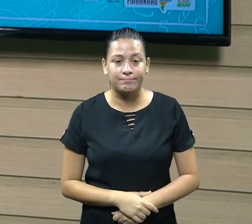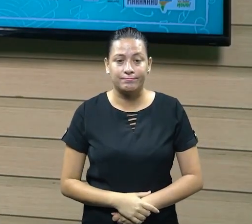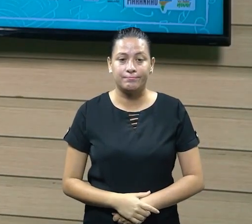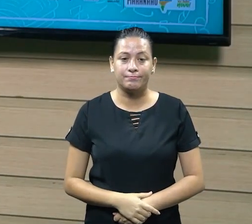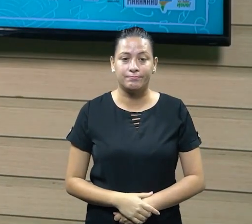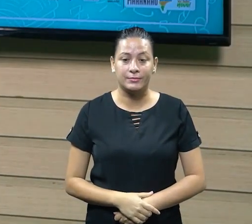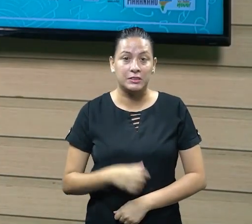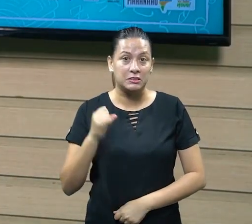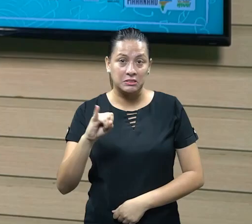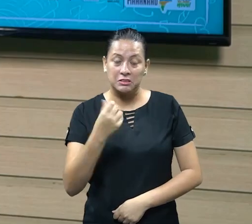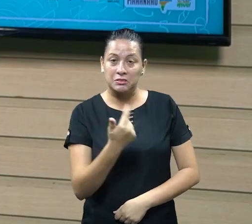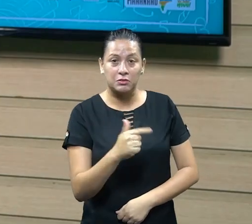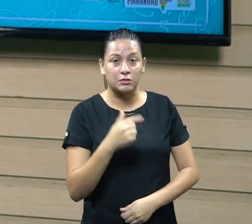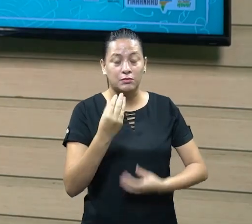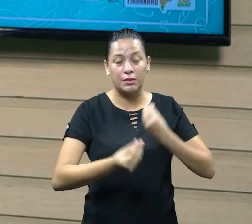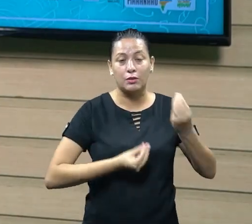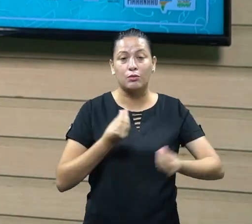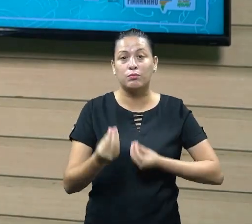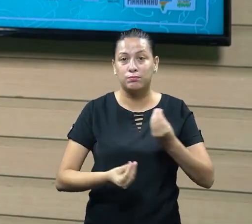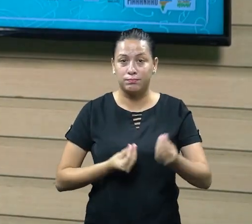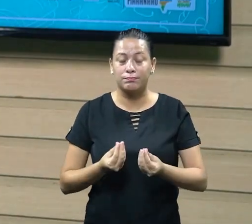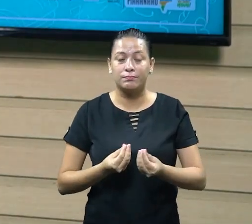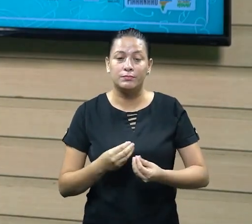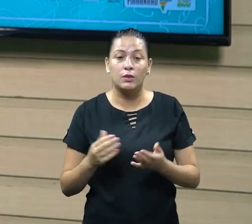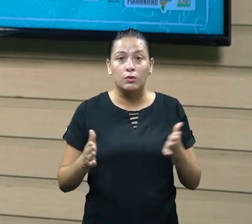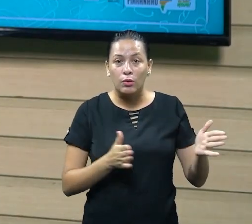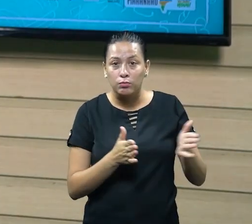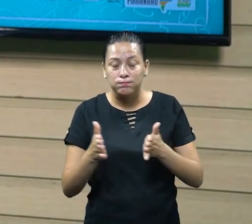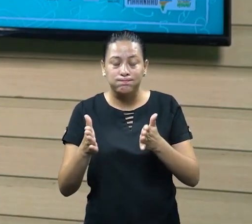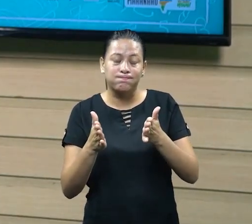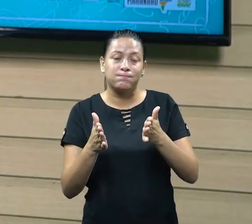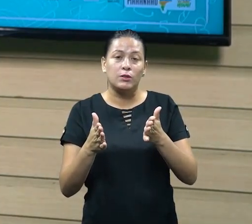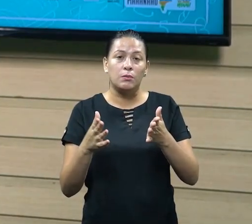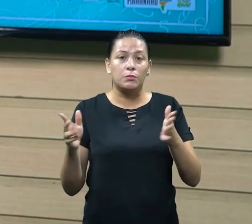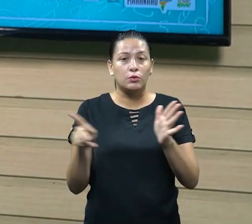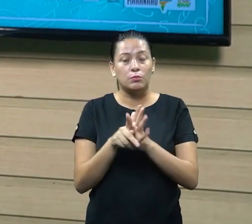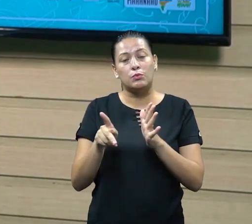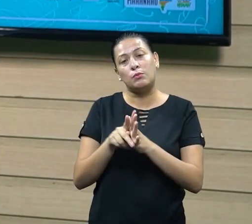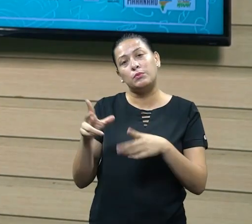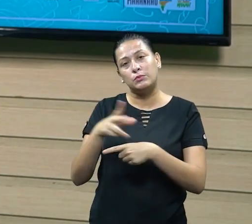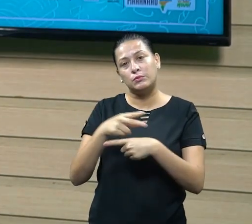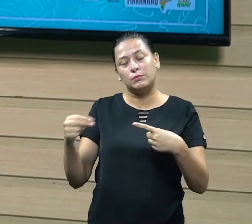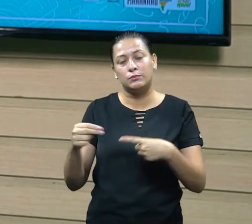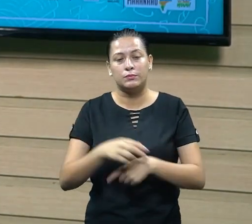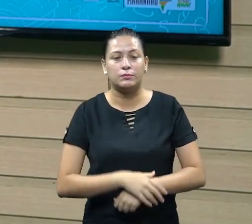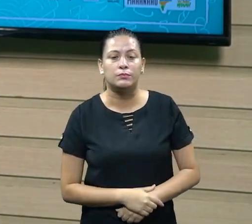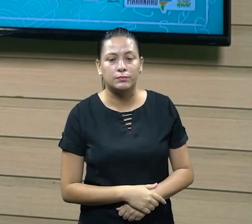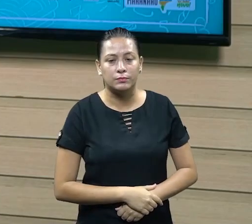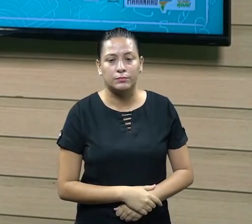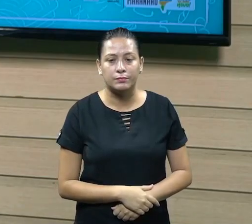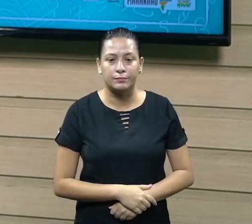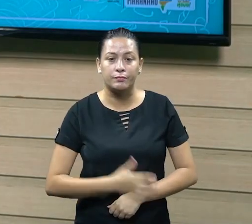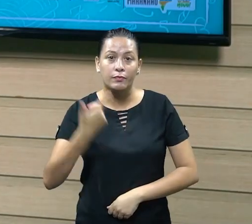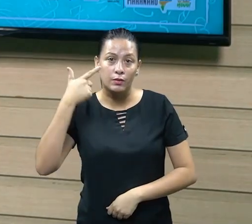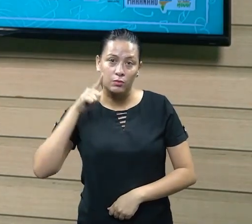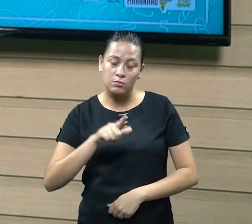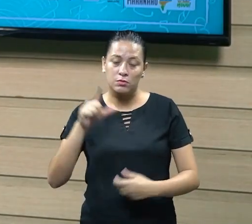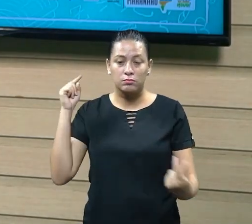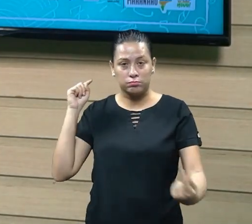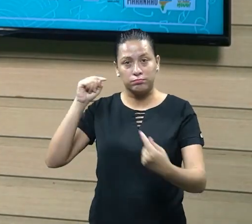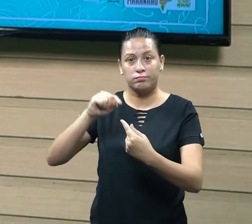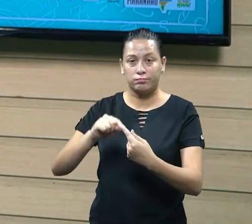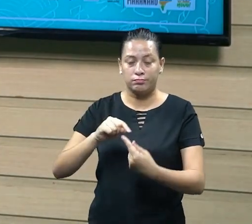eu não ando, eu não caminho. É o conhecimento que é o caminho para o sucesso. Com conhecimento você é respeitado perante a sociedade, você conquista os seus